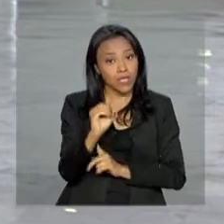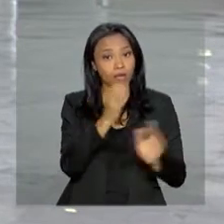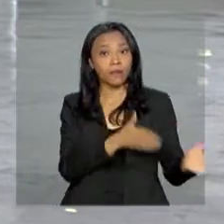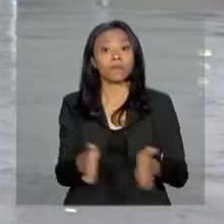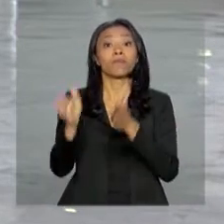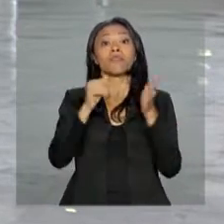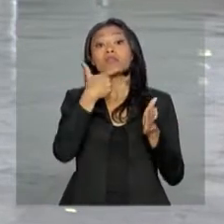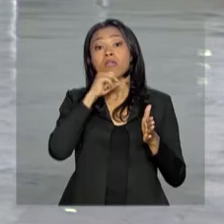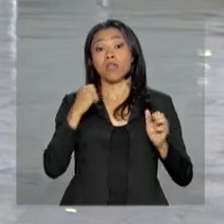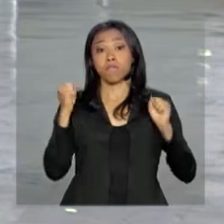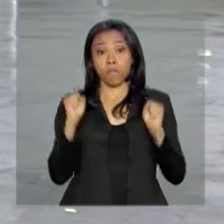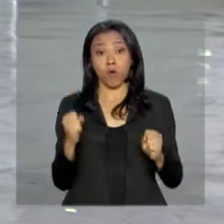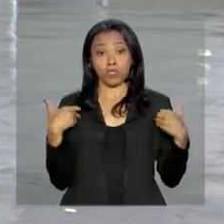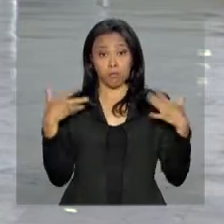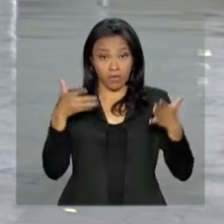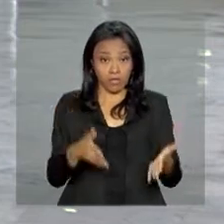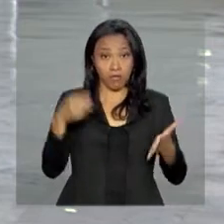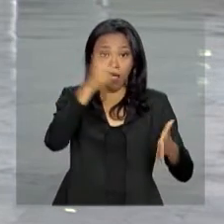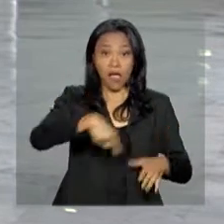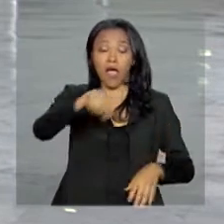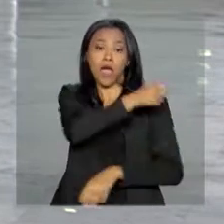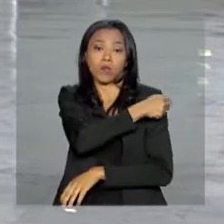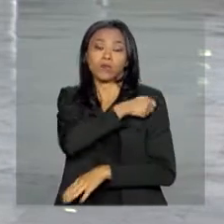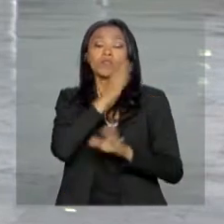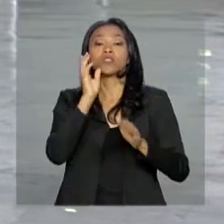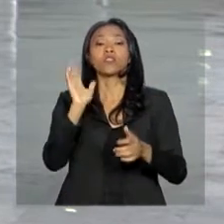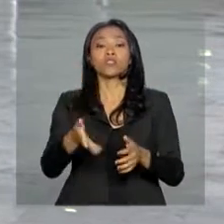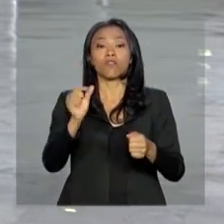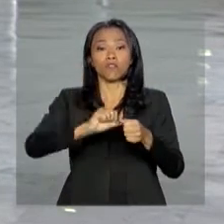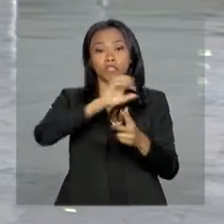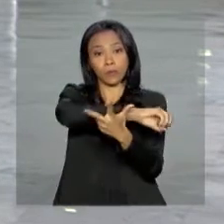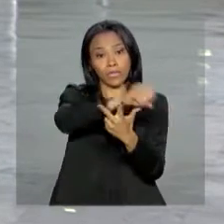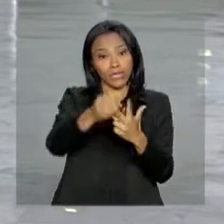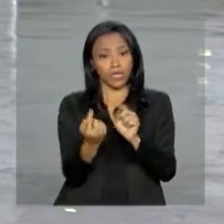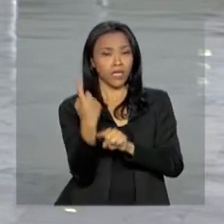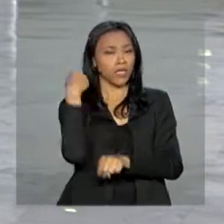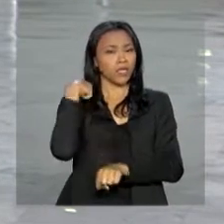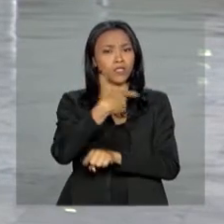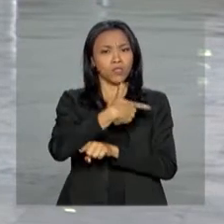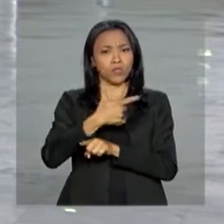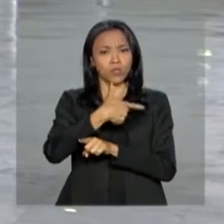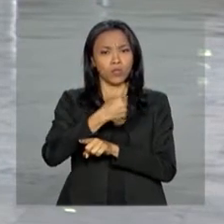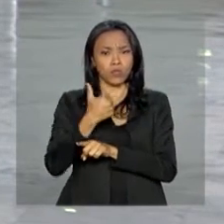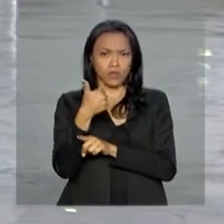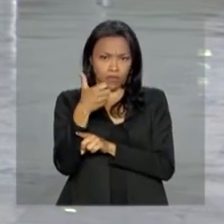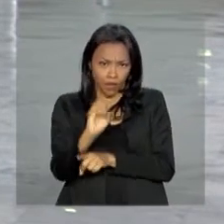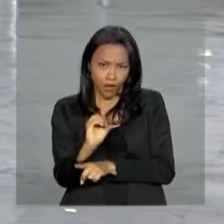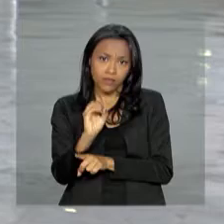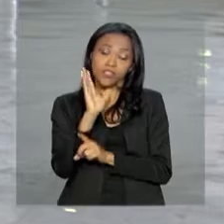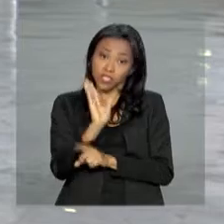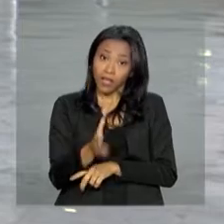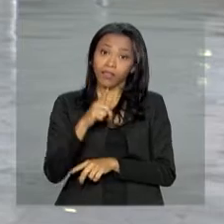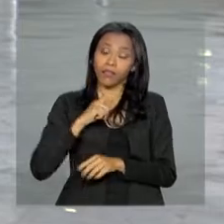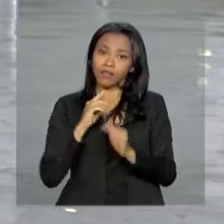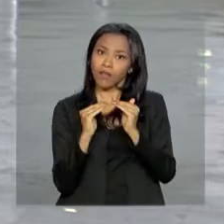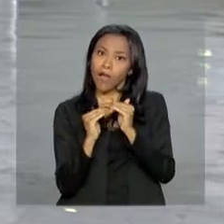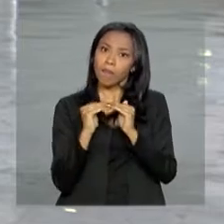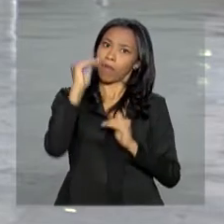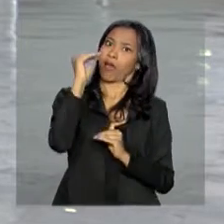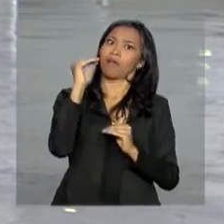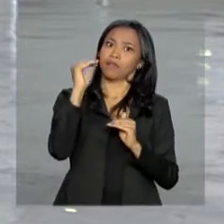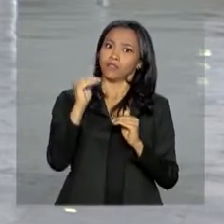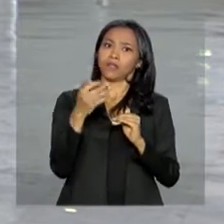estudantil alunos que fizeram o enem a partir de 2010 e que obtiveram média superior ou igual